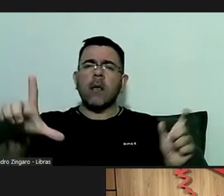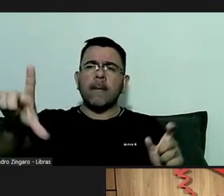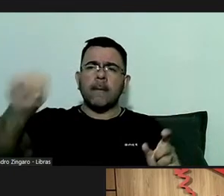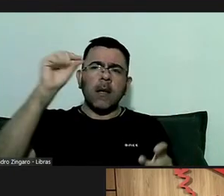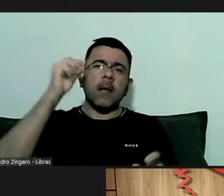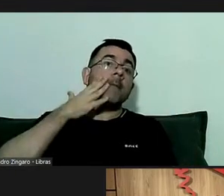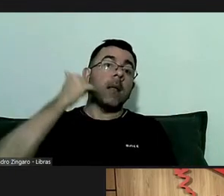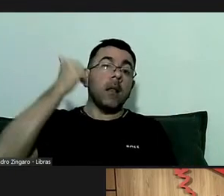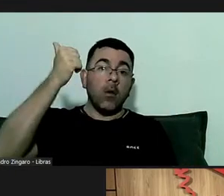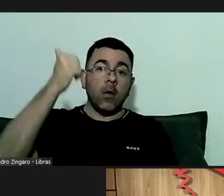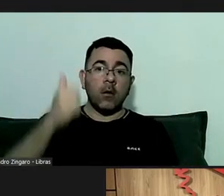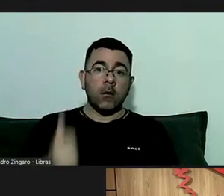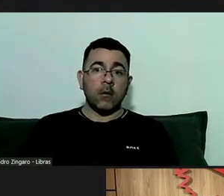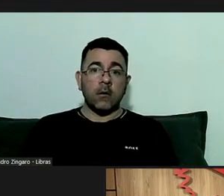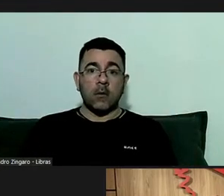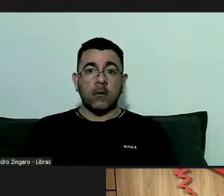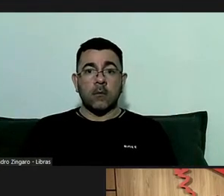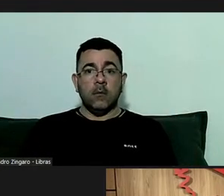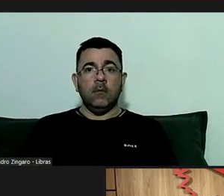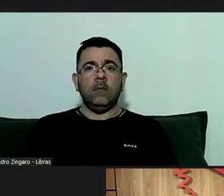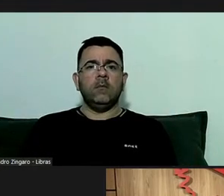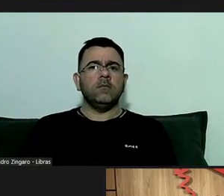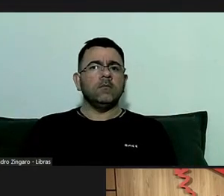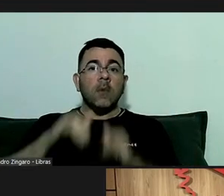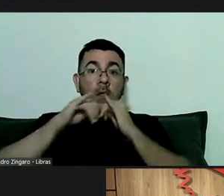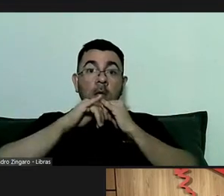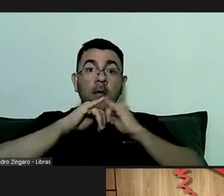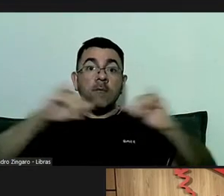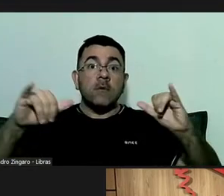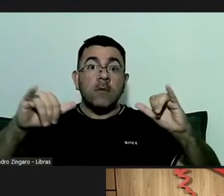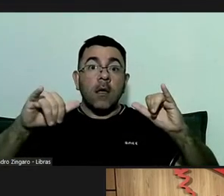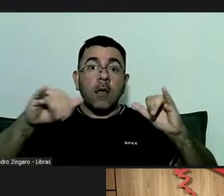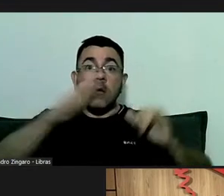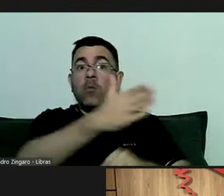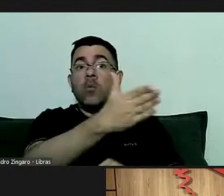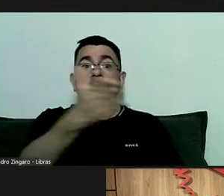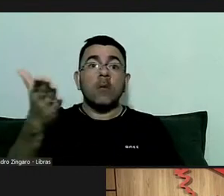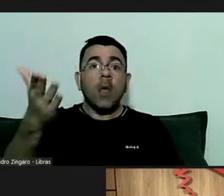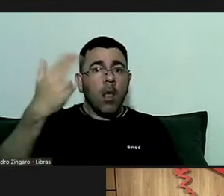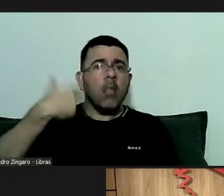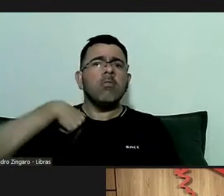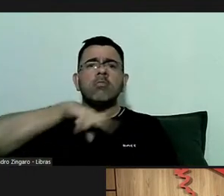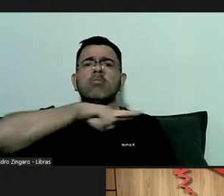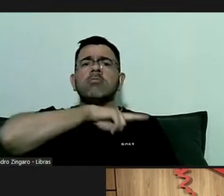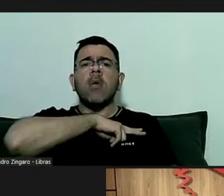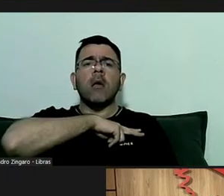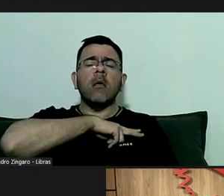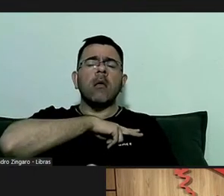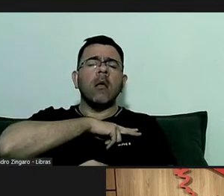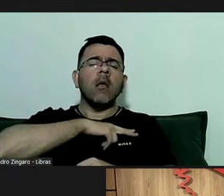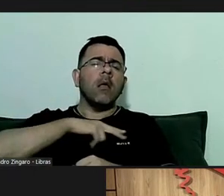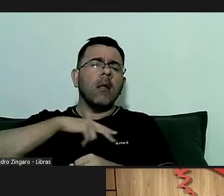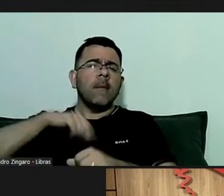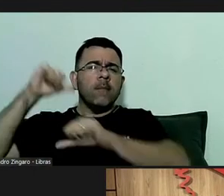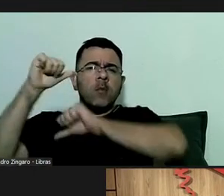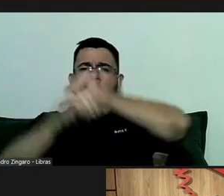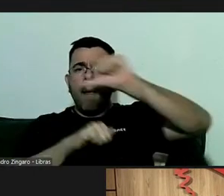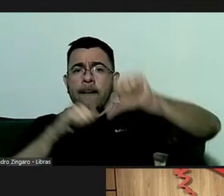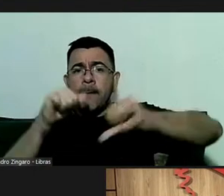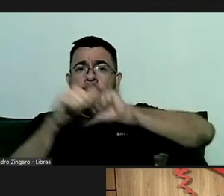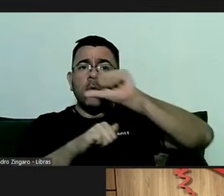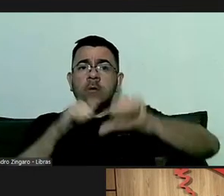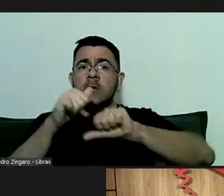nossa equipe eh e dizer a vocês que nós precisamos Inovar Inovar tem muito a ver com